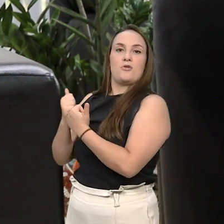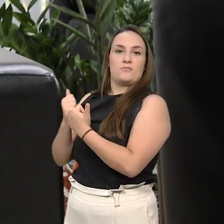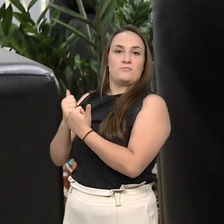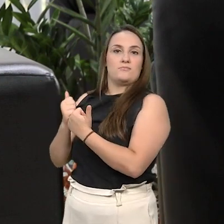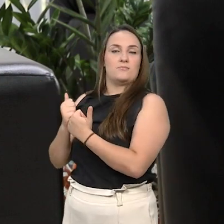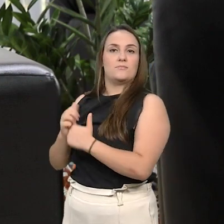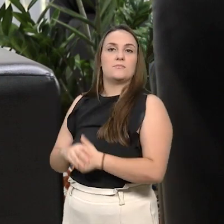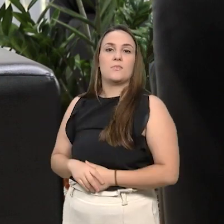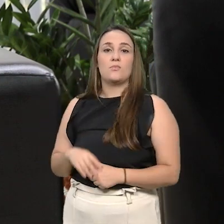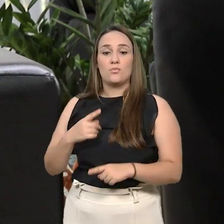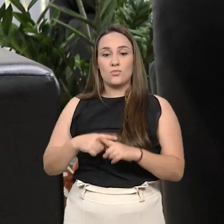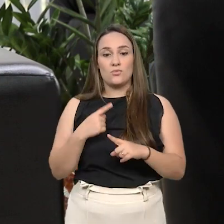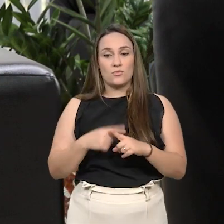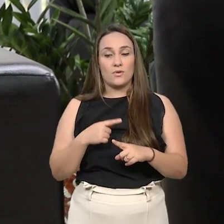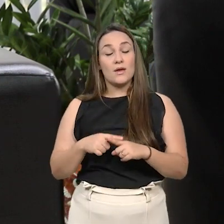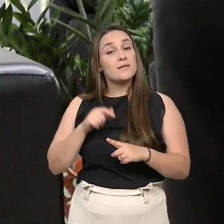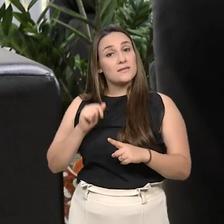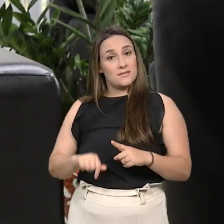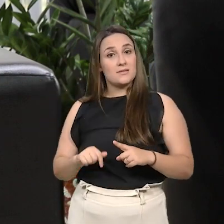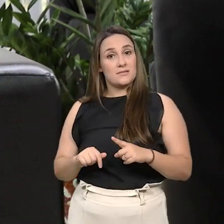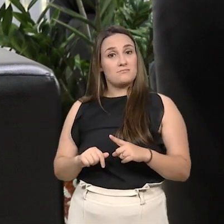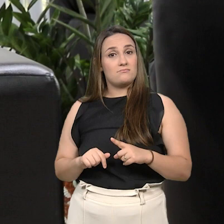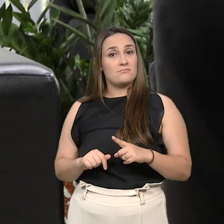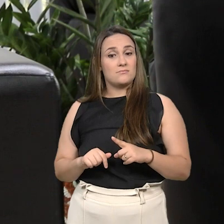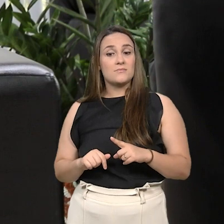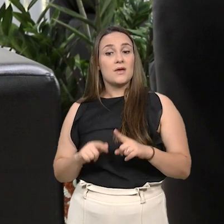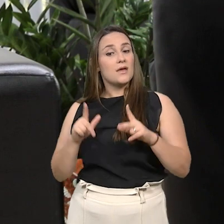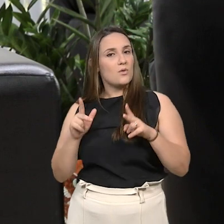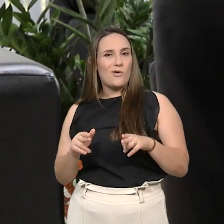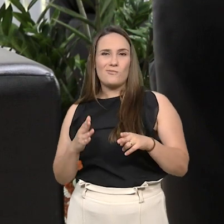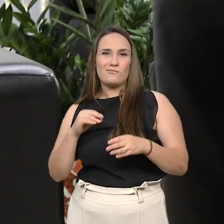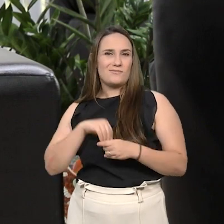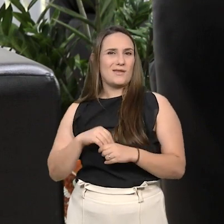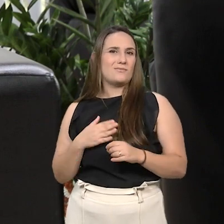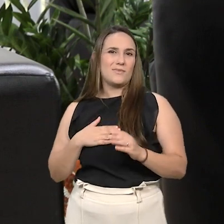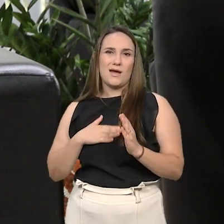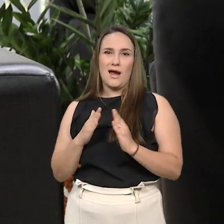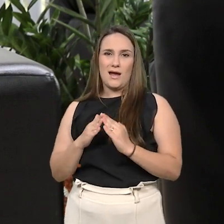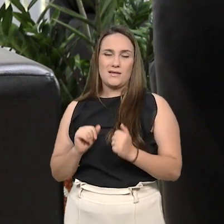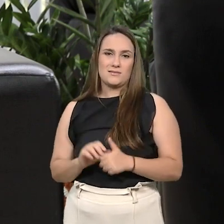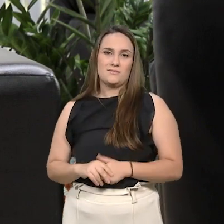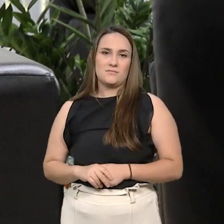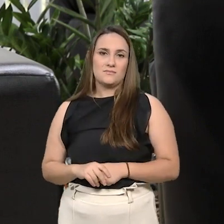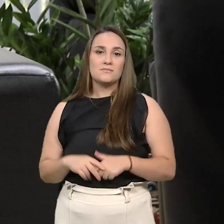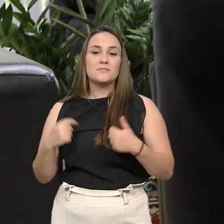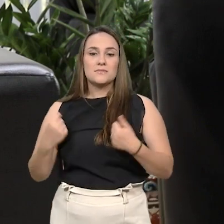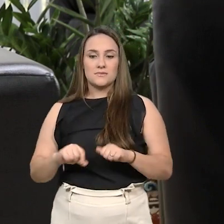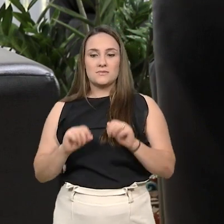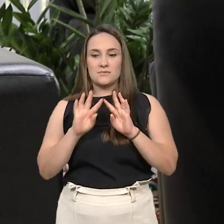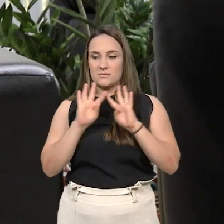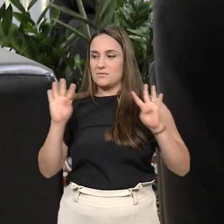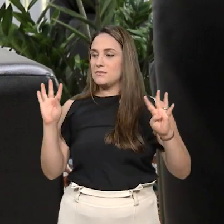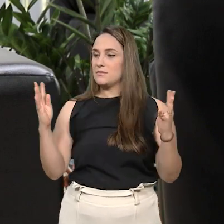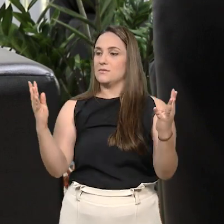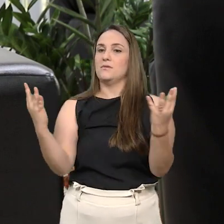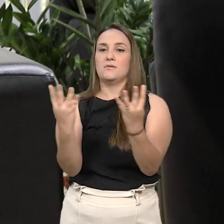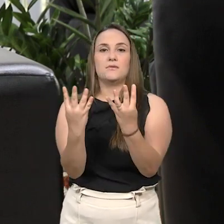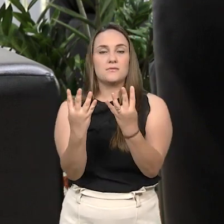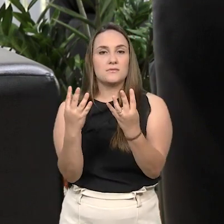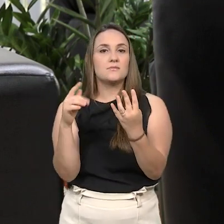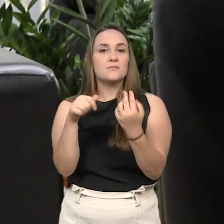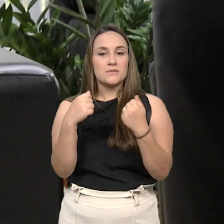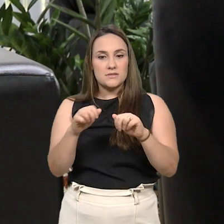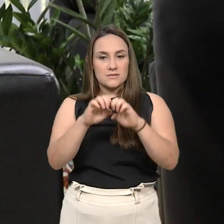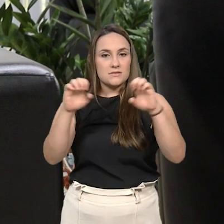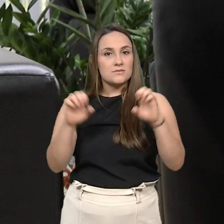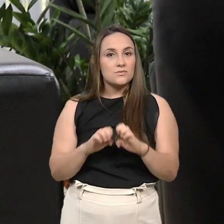assim como na nossa casa, para que ela funcione, só não bastam paredes, as paredes elas têm que ter encanamento, elas têm que ter toda uma estrutura,